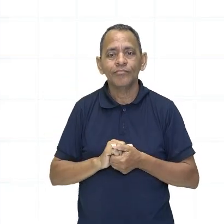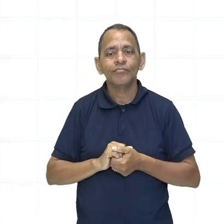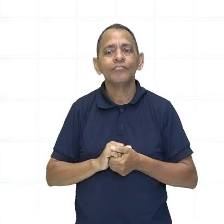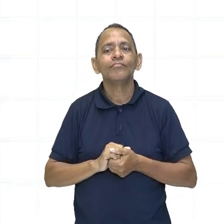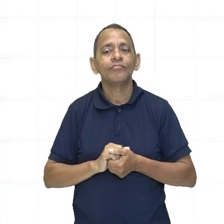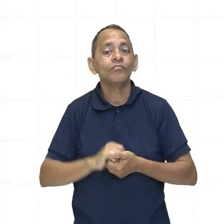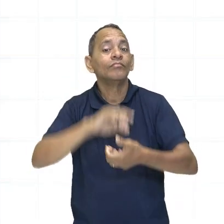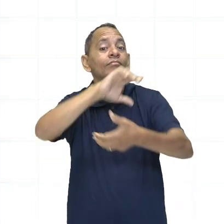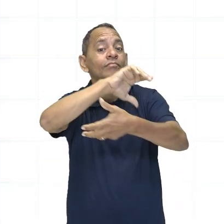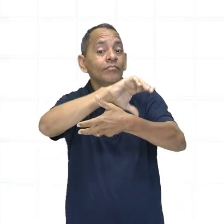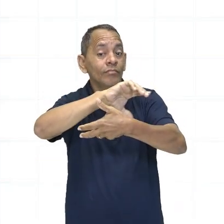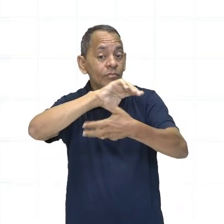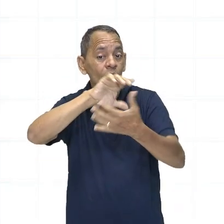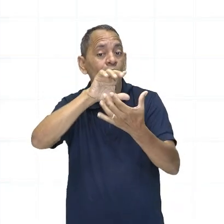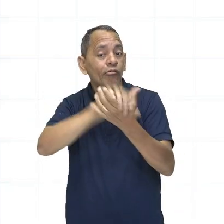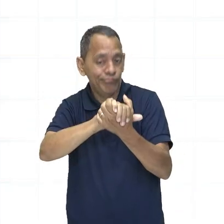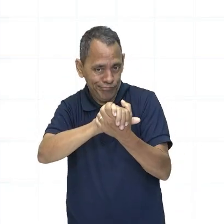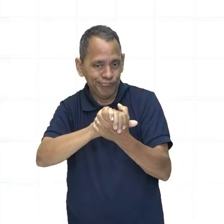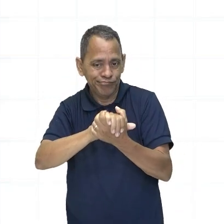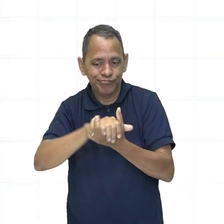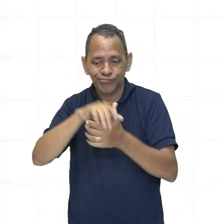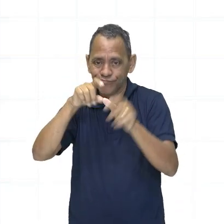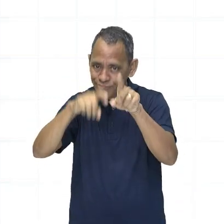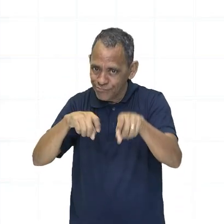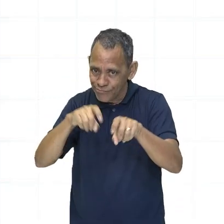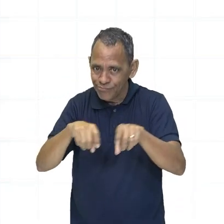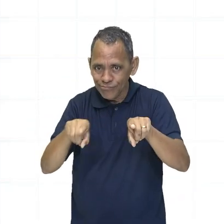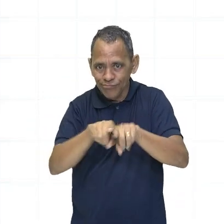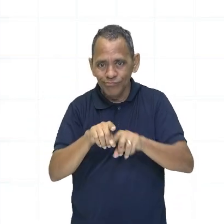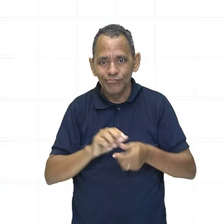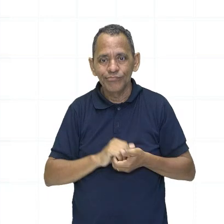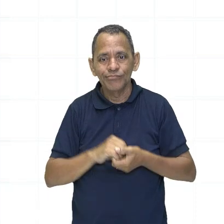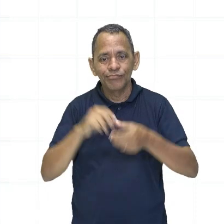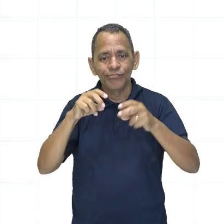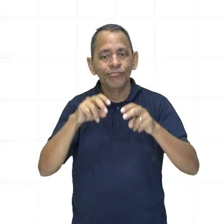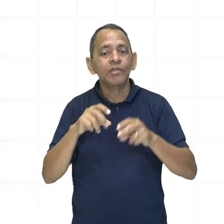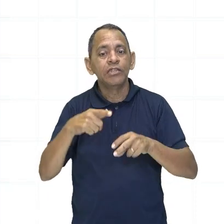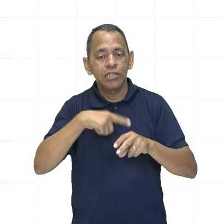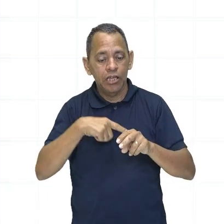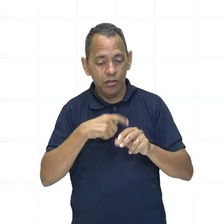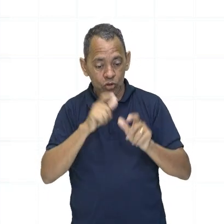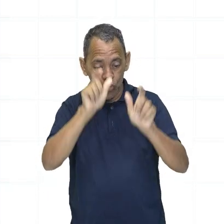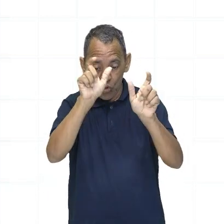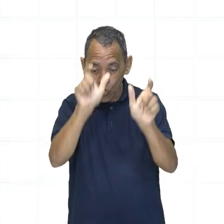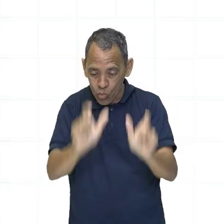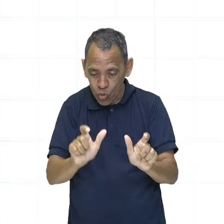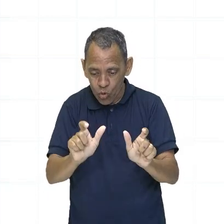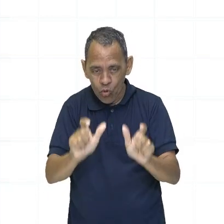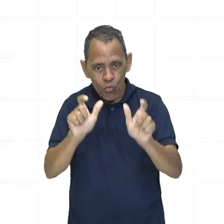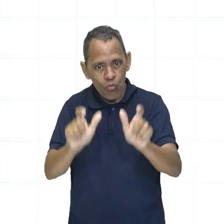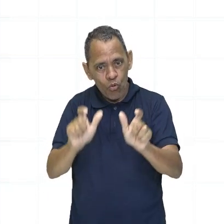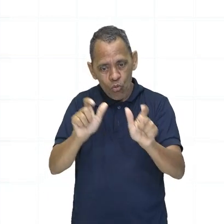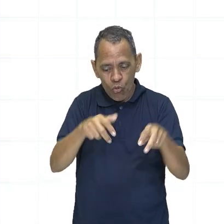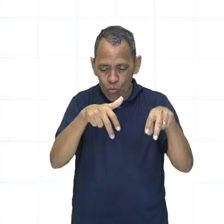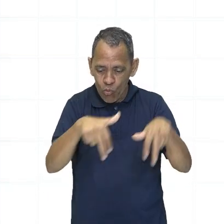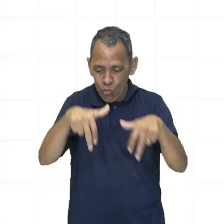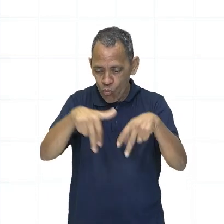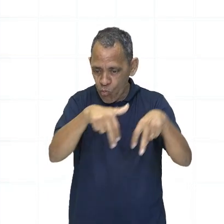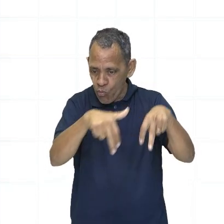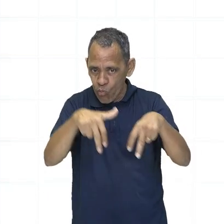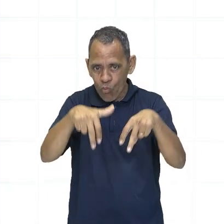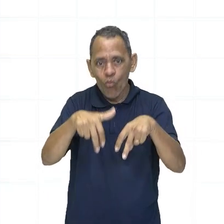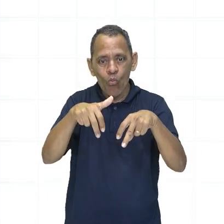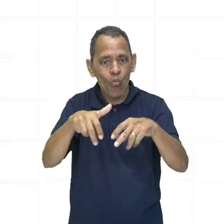na roça. Então, a quadrilha ela é dançada em pares. Nela, a música em um ritmo